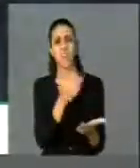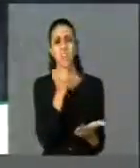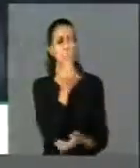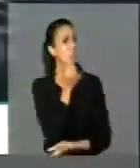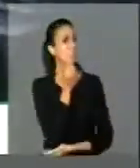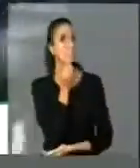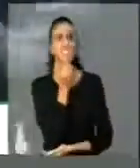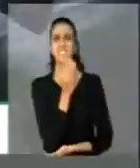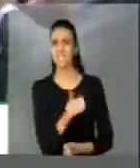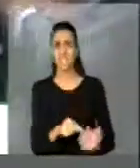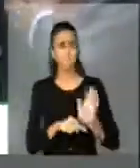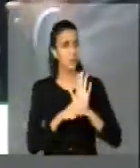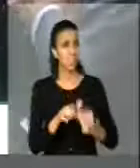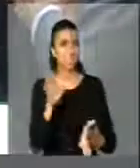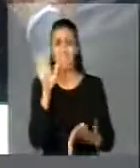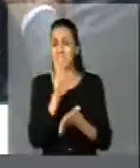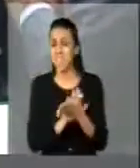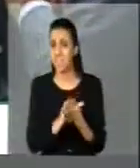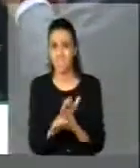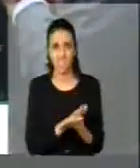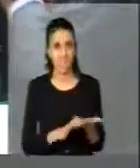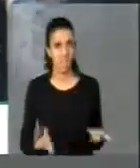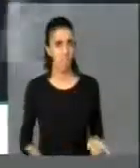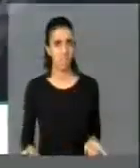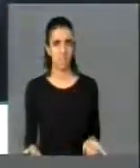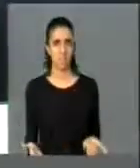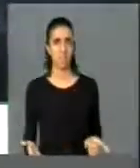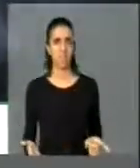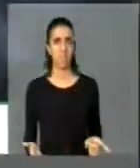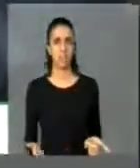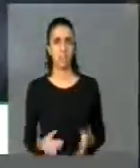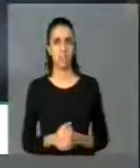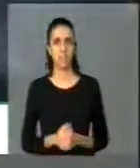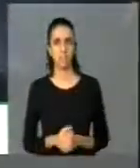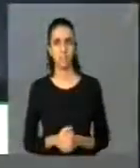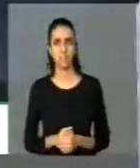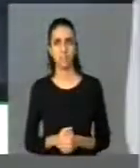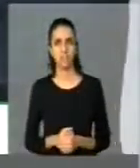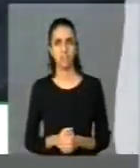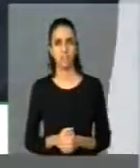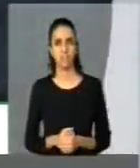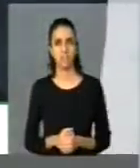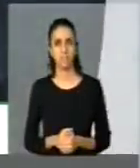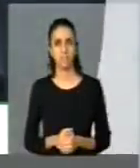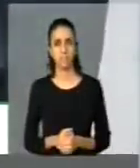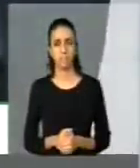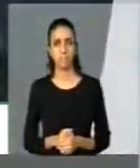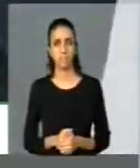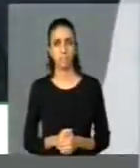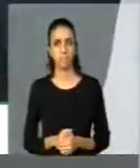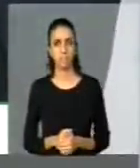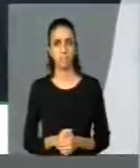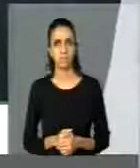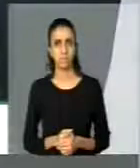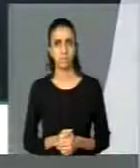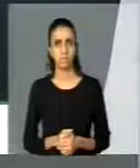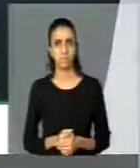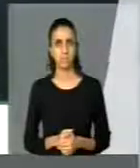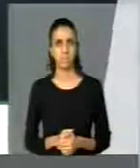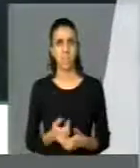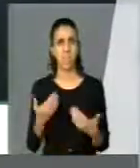em nada, muito pelo contrário, fica premiando as gestões que tratam de